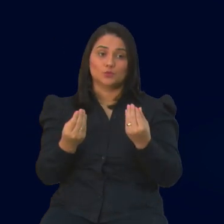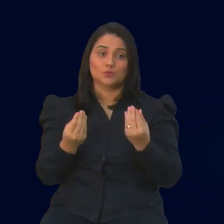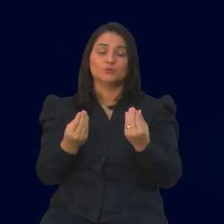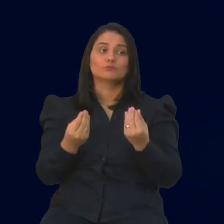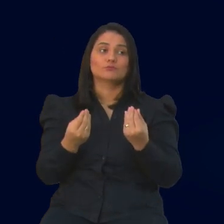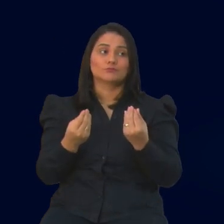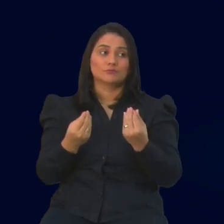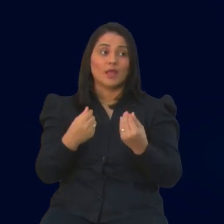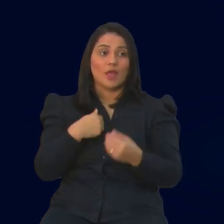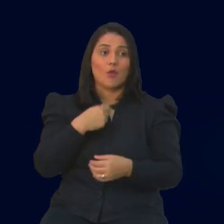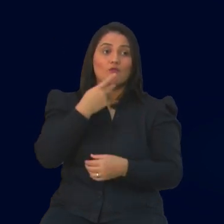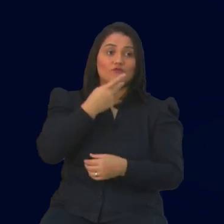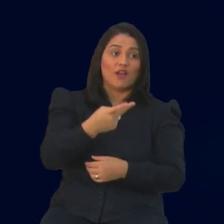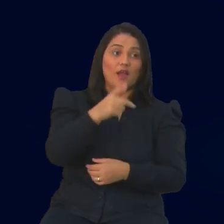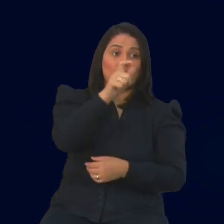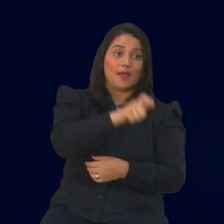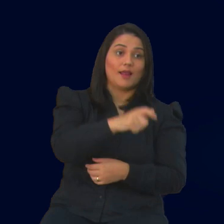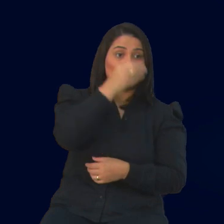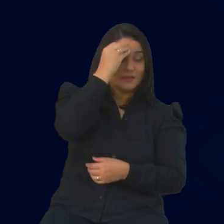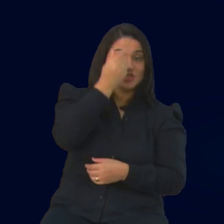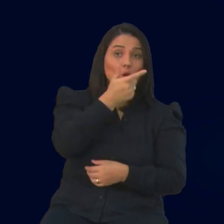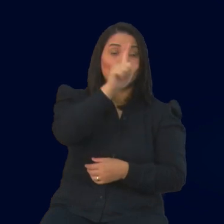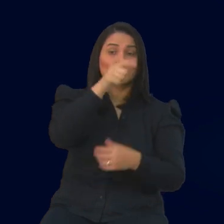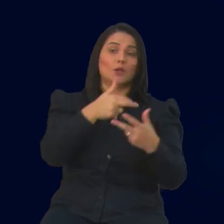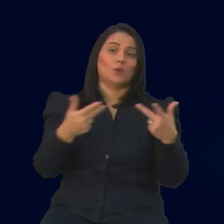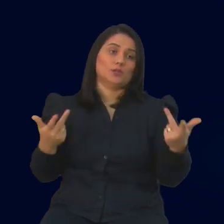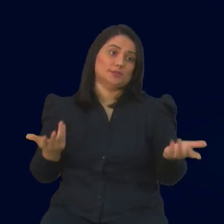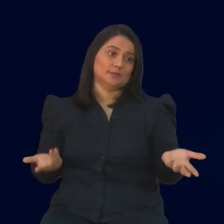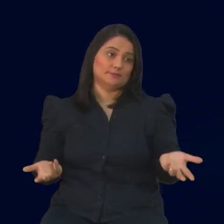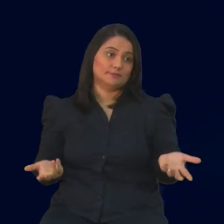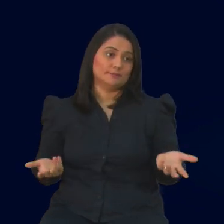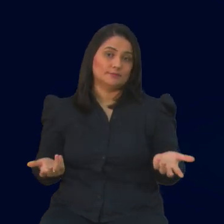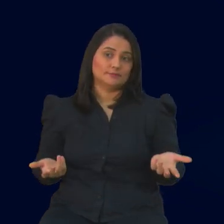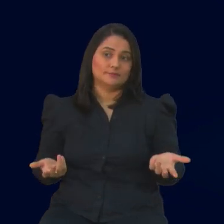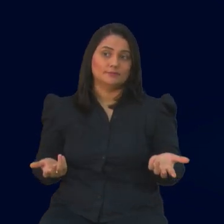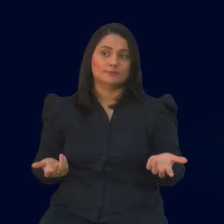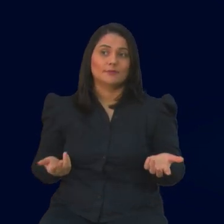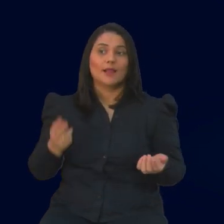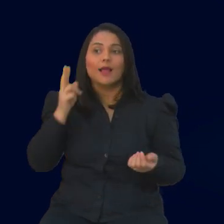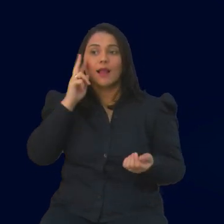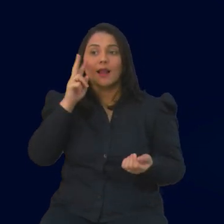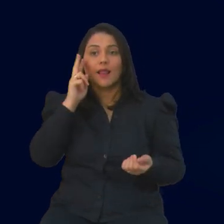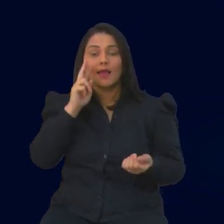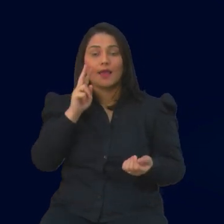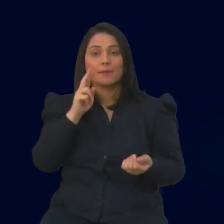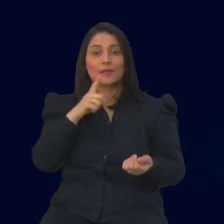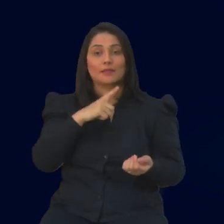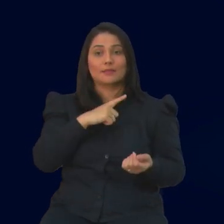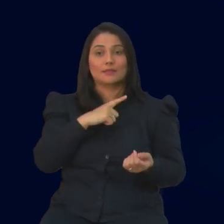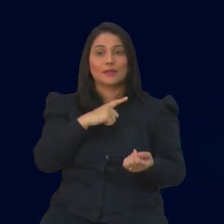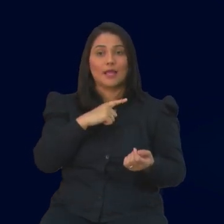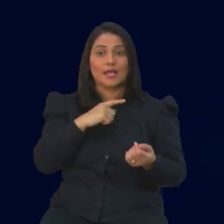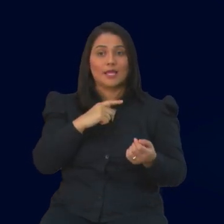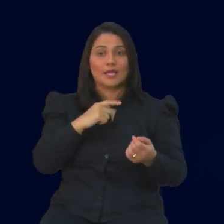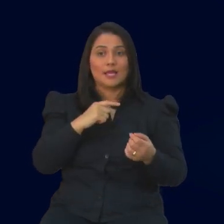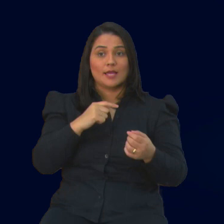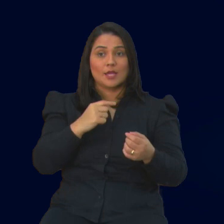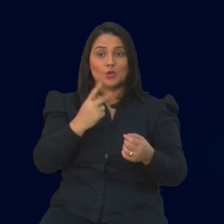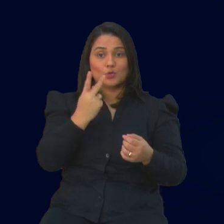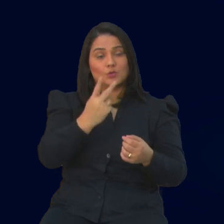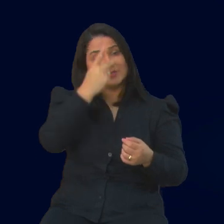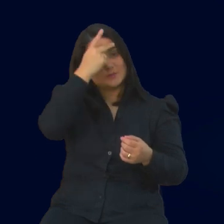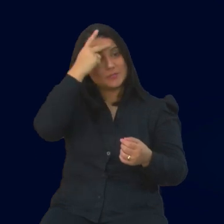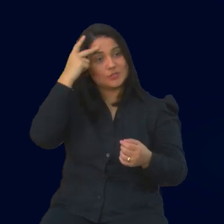coisa, a pessoa entende outra. E aí, lembrem-se que a maior distância entre duas pessoas é o mal